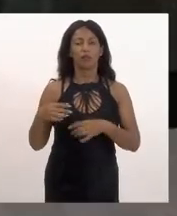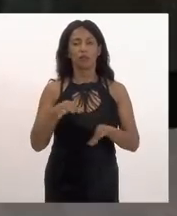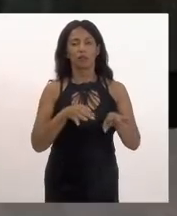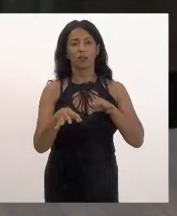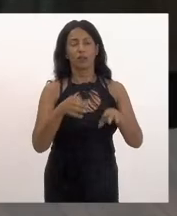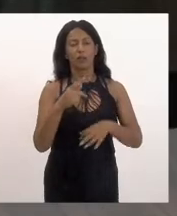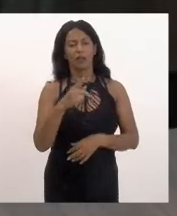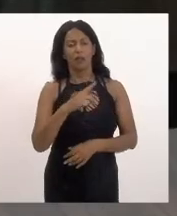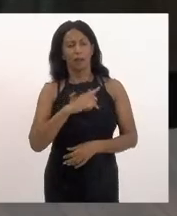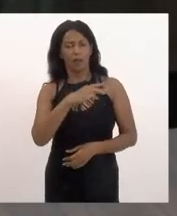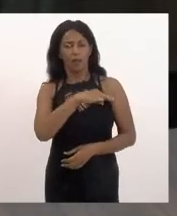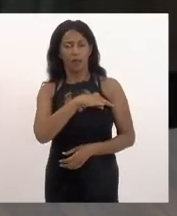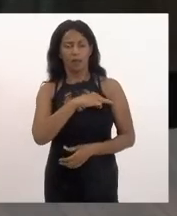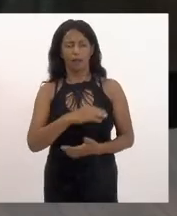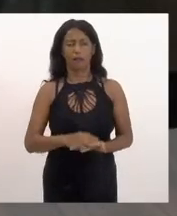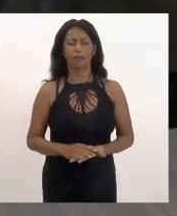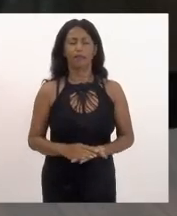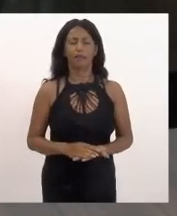projeto da PM,